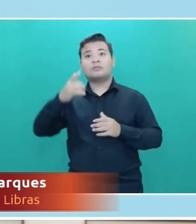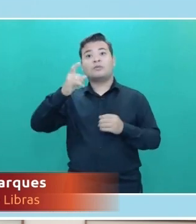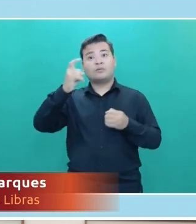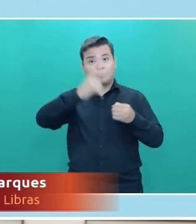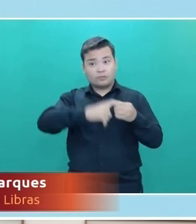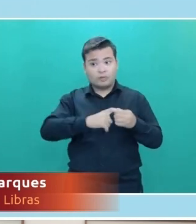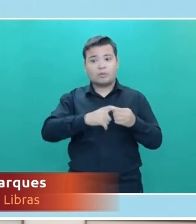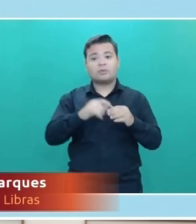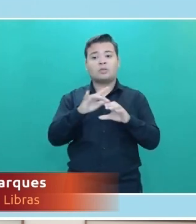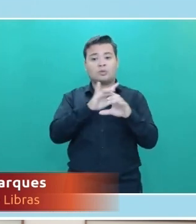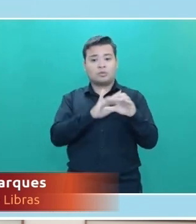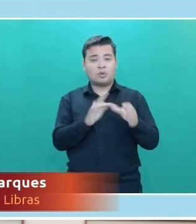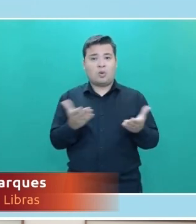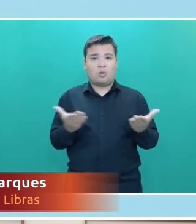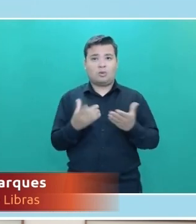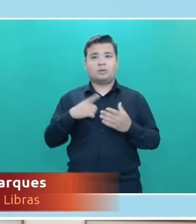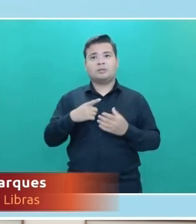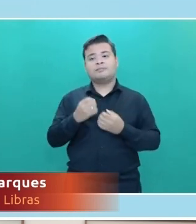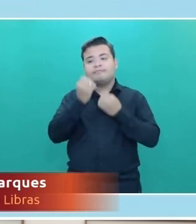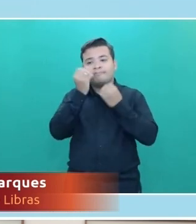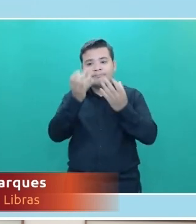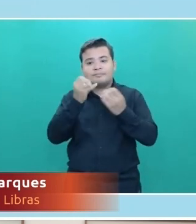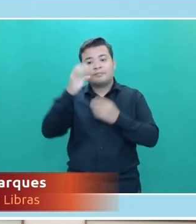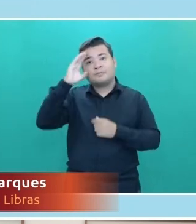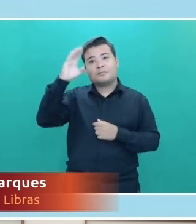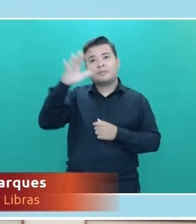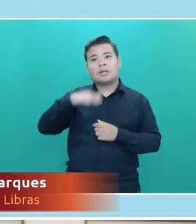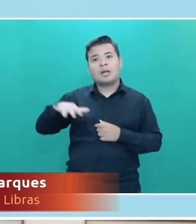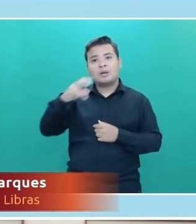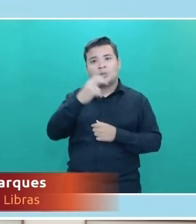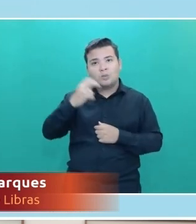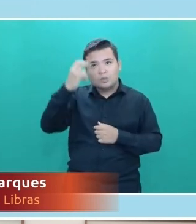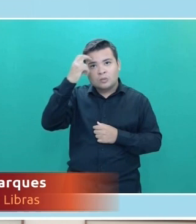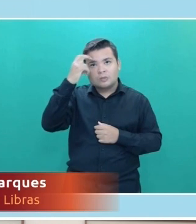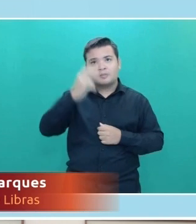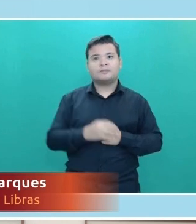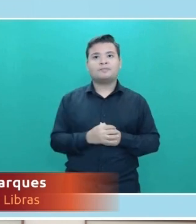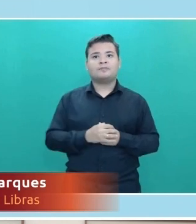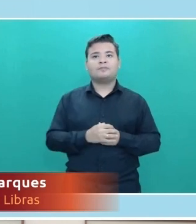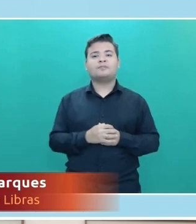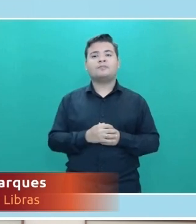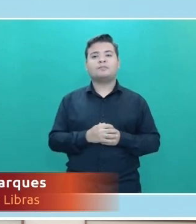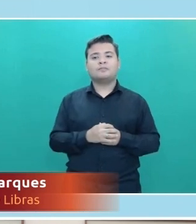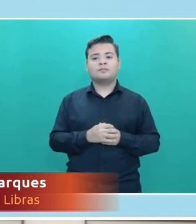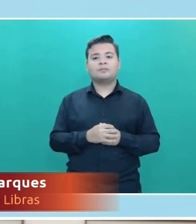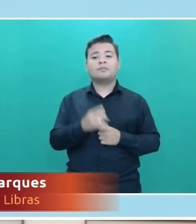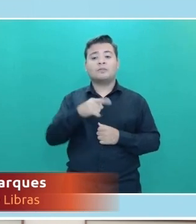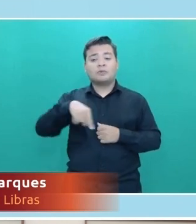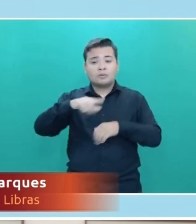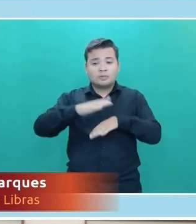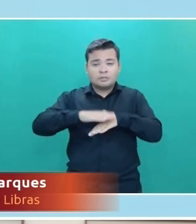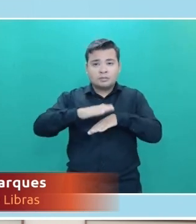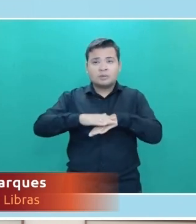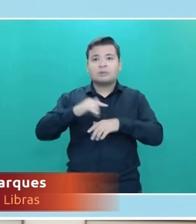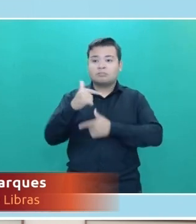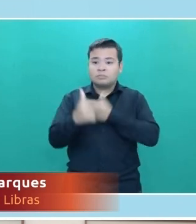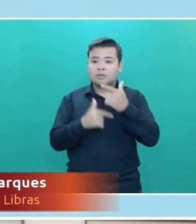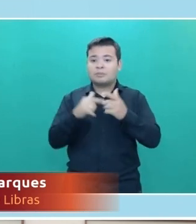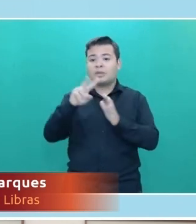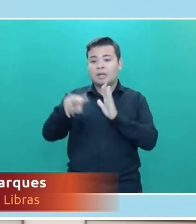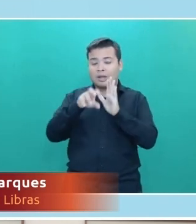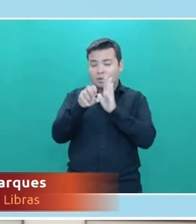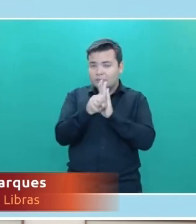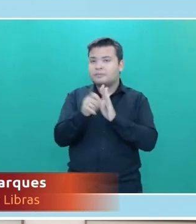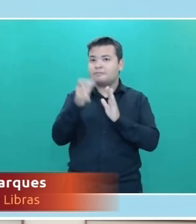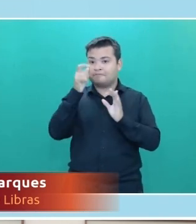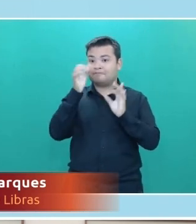hoje e traz informações principalmente sobre cultura. Você que é produtor audiovisual, fica ligado porque as inscrições do